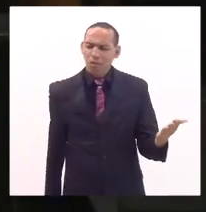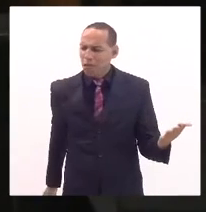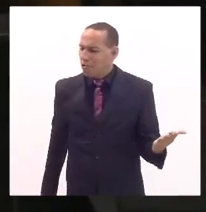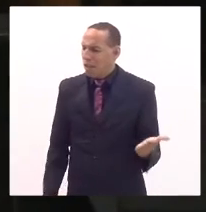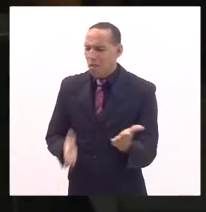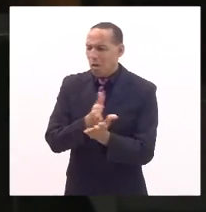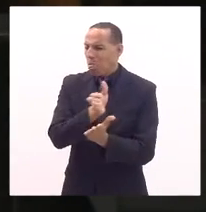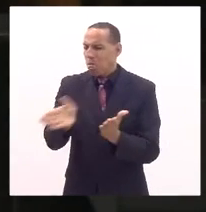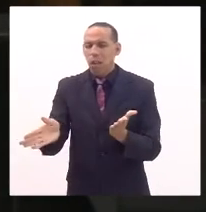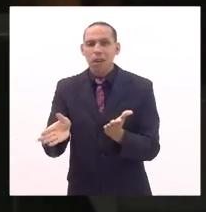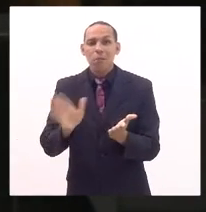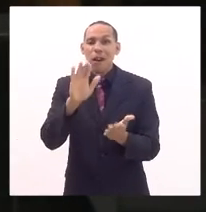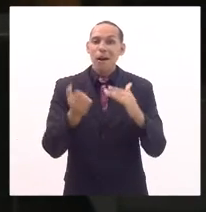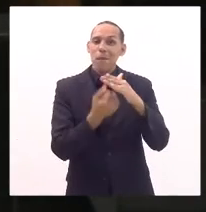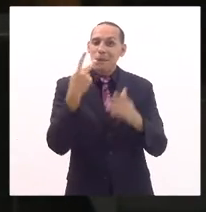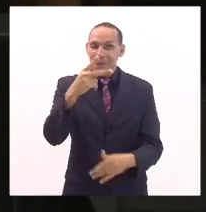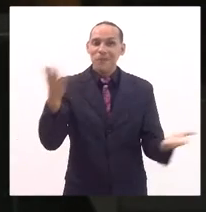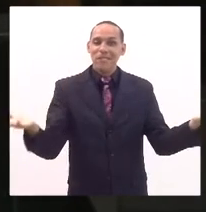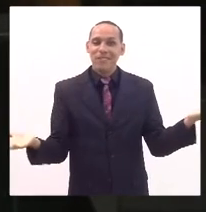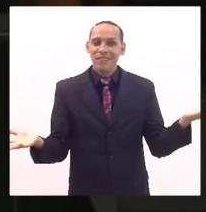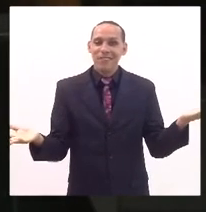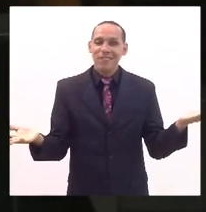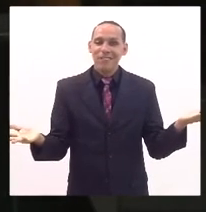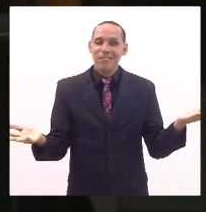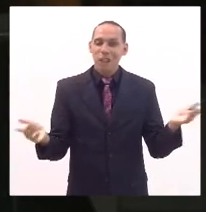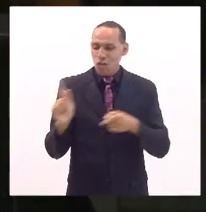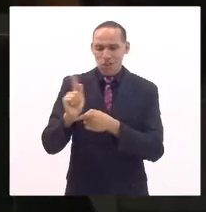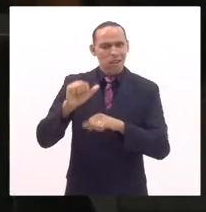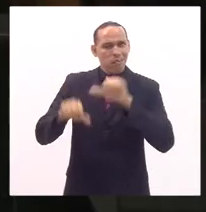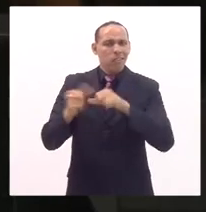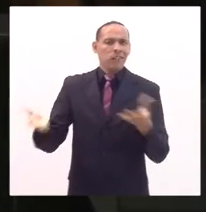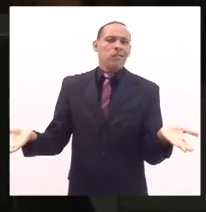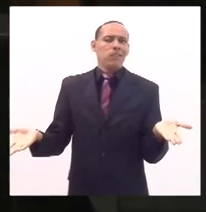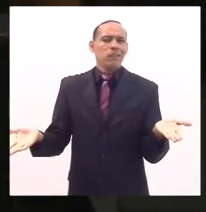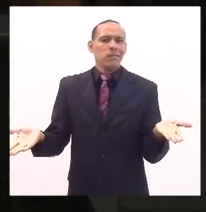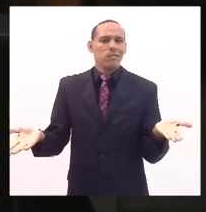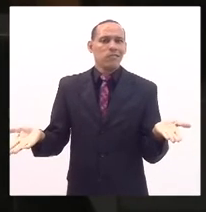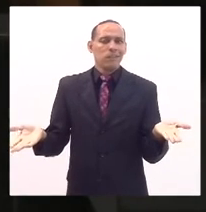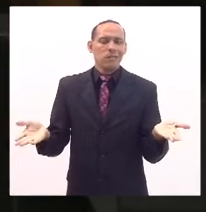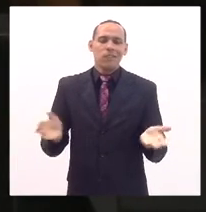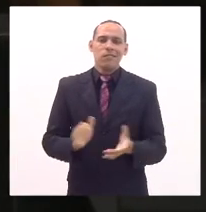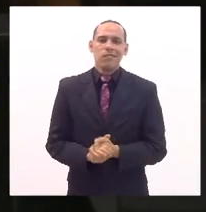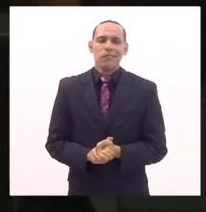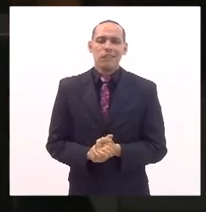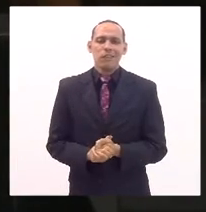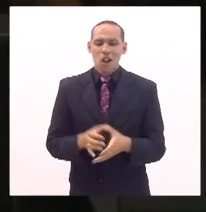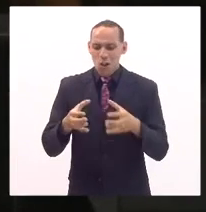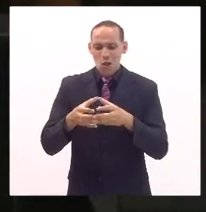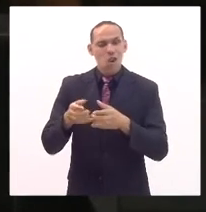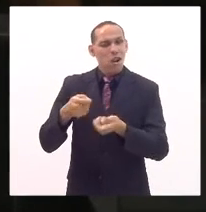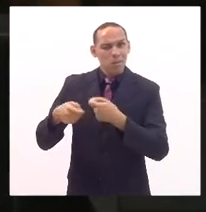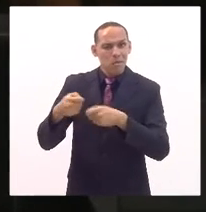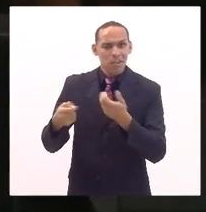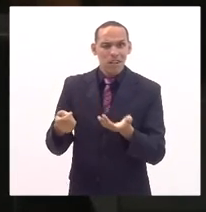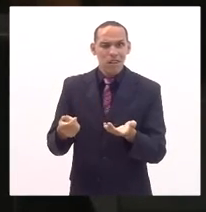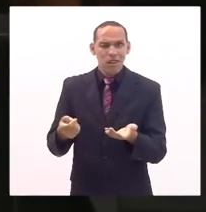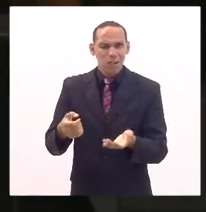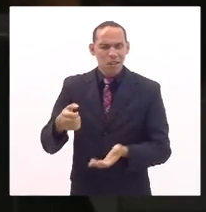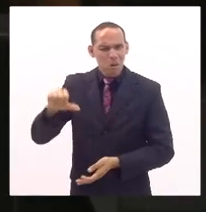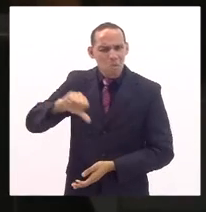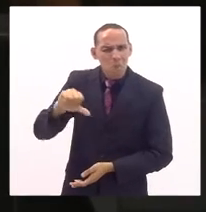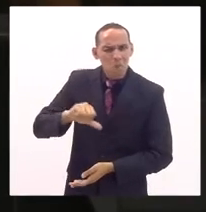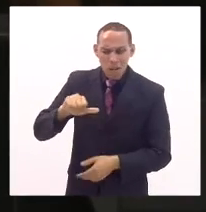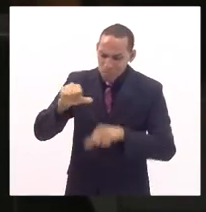caminha antes mas empresa é sua pô em troca o gerente pô o Conselho de administração Não serve